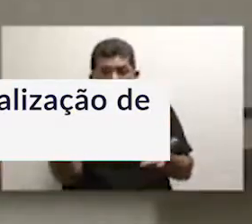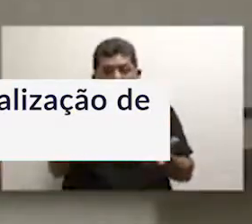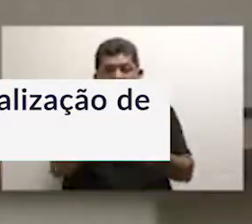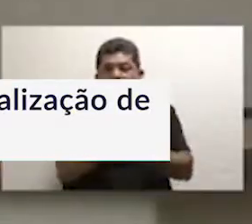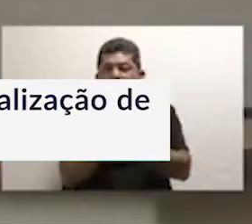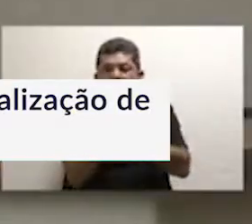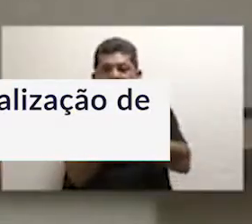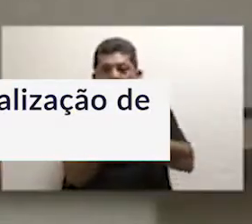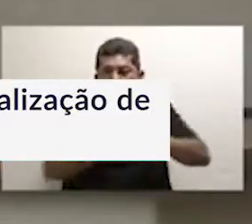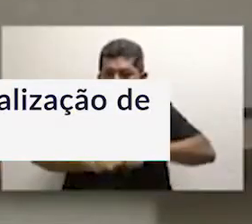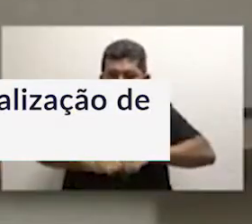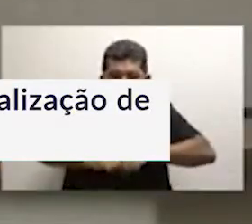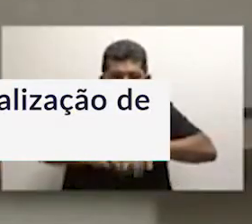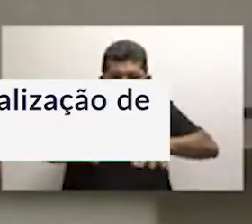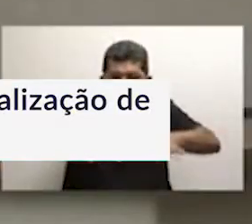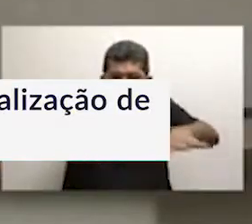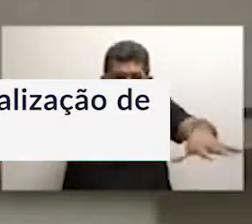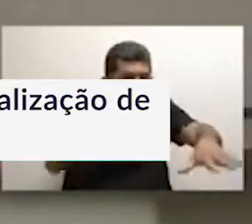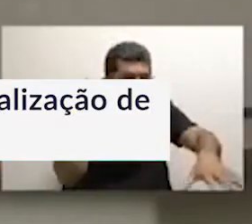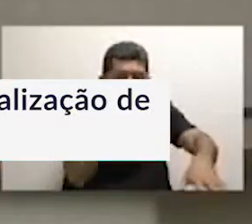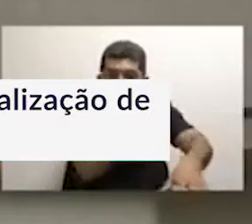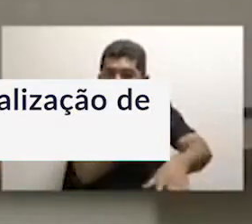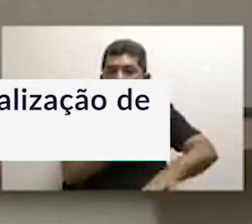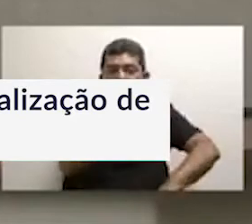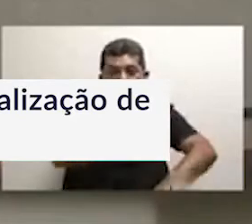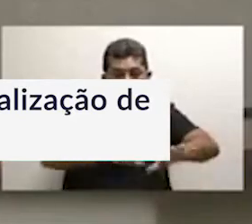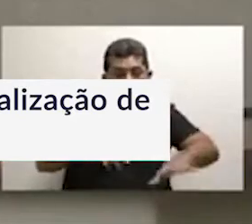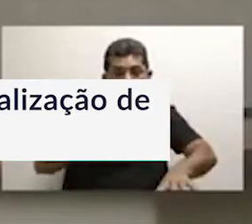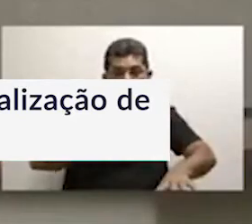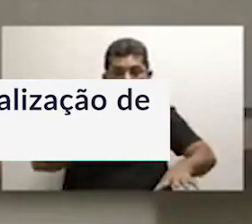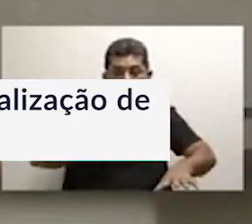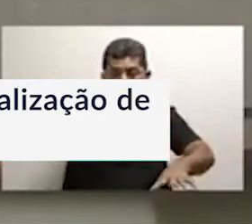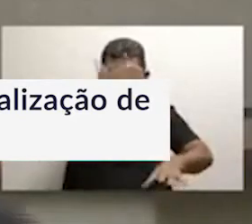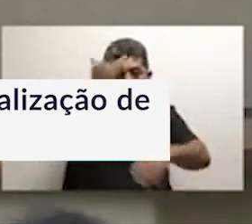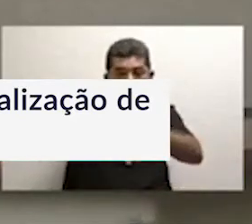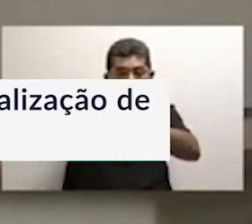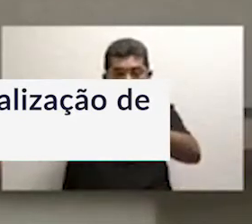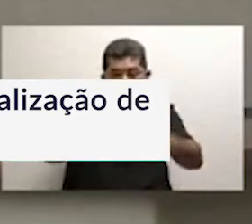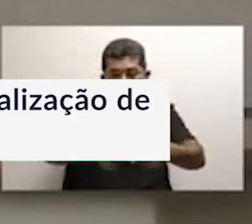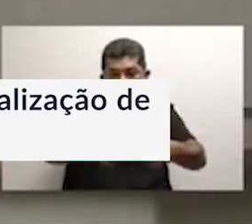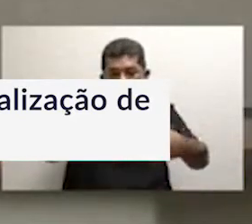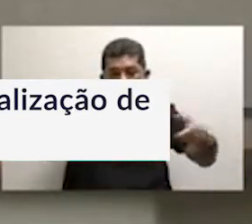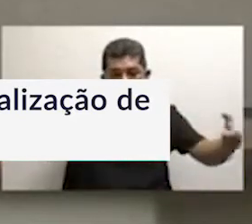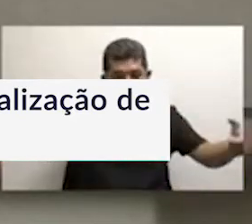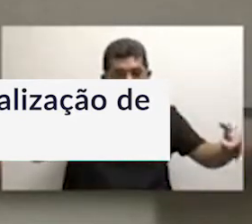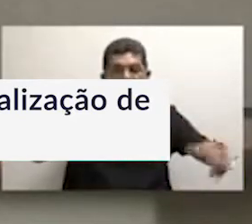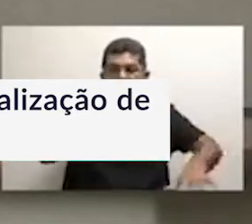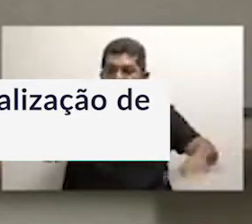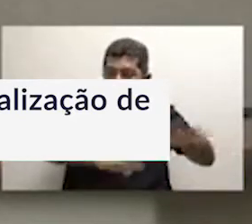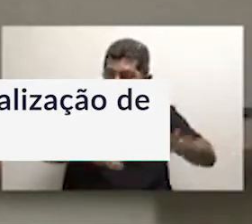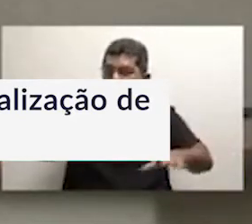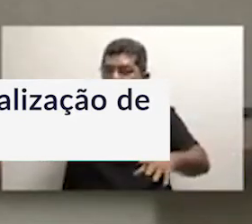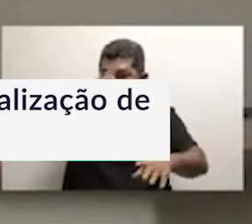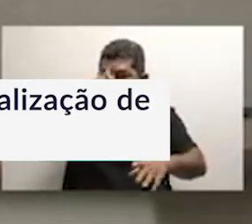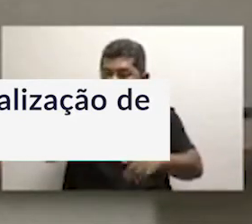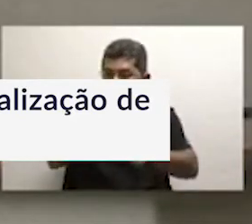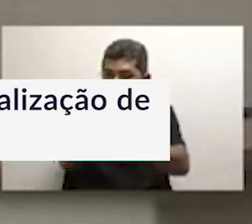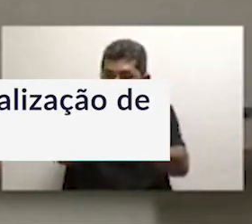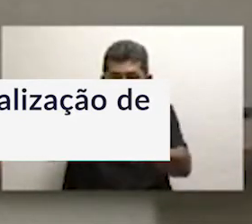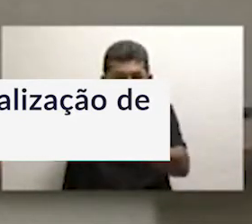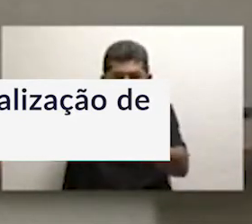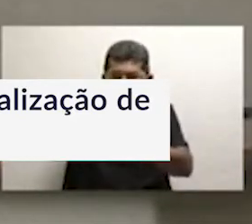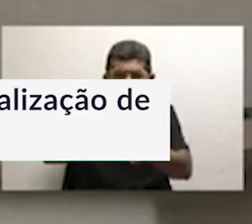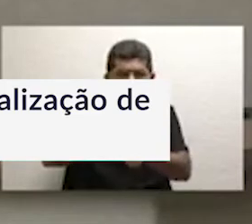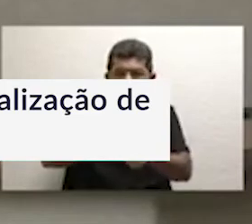está prestando as informações adequadas sobre o número de contaminados. Os hospitais privados lotados e os públicos, cadê?